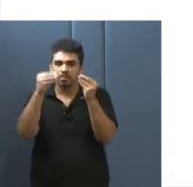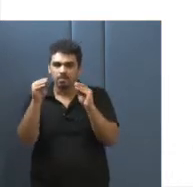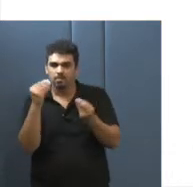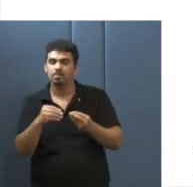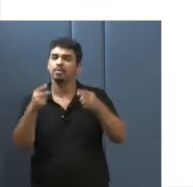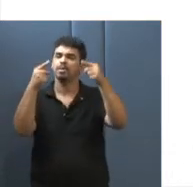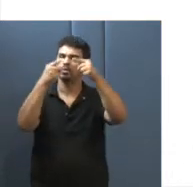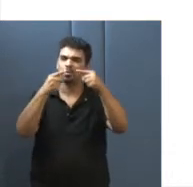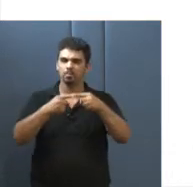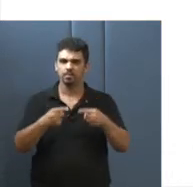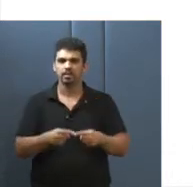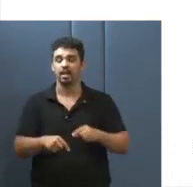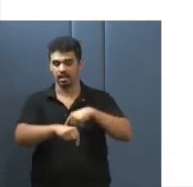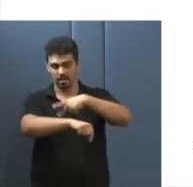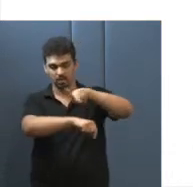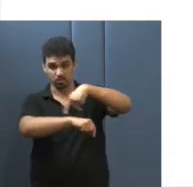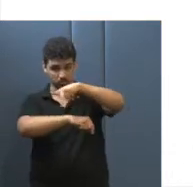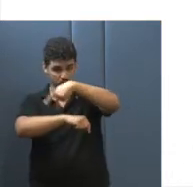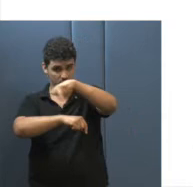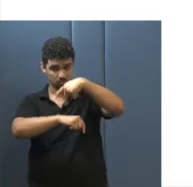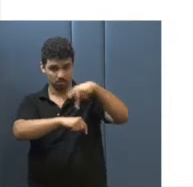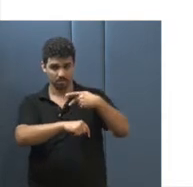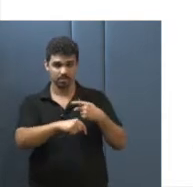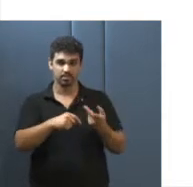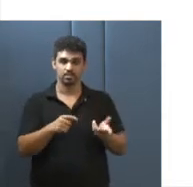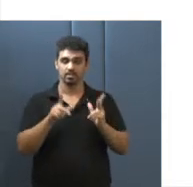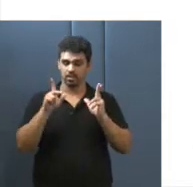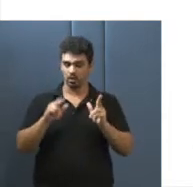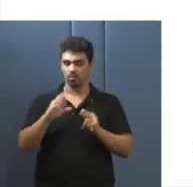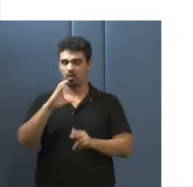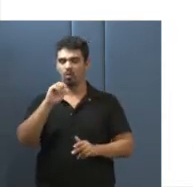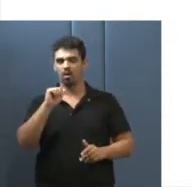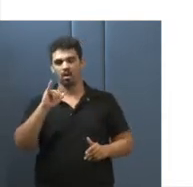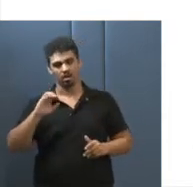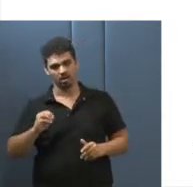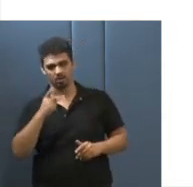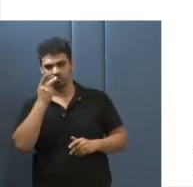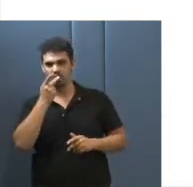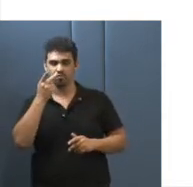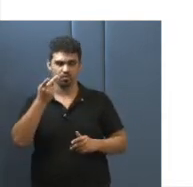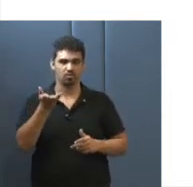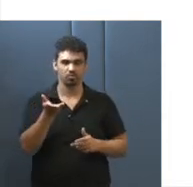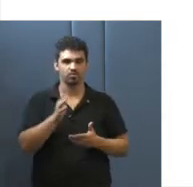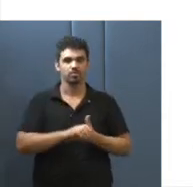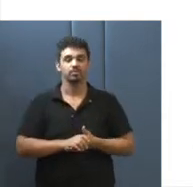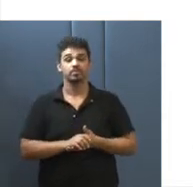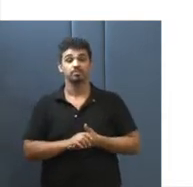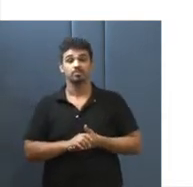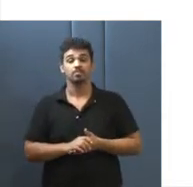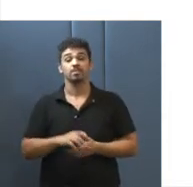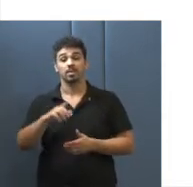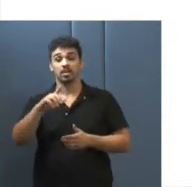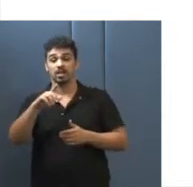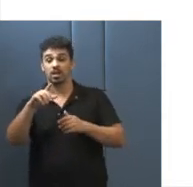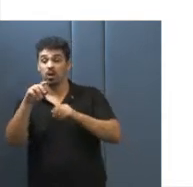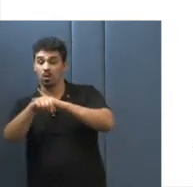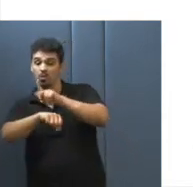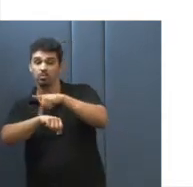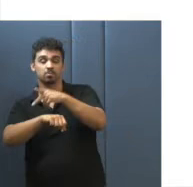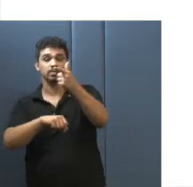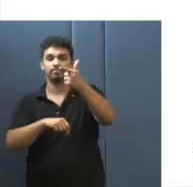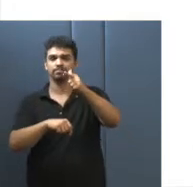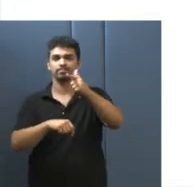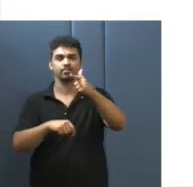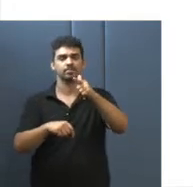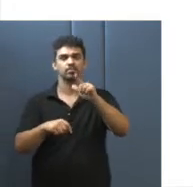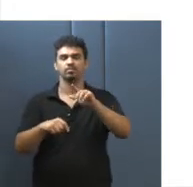Caio colocou a lista há pouco. Então, basicamente, você tem os requisitos, poucos países não se enquadraram, acho que